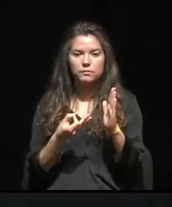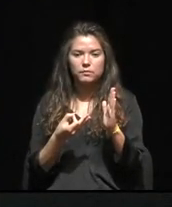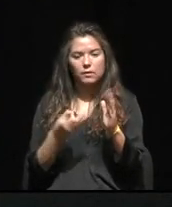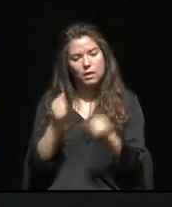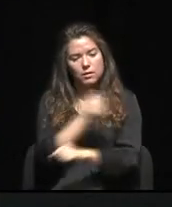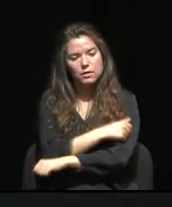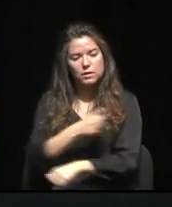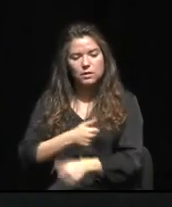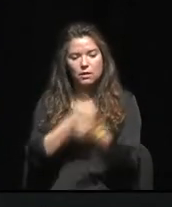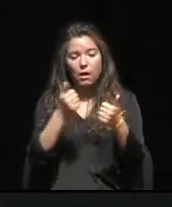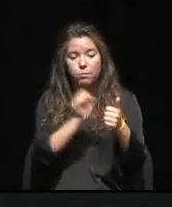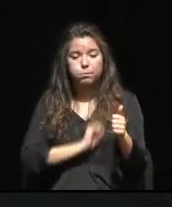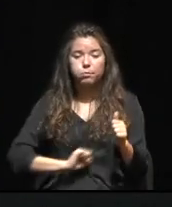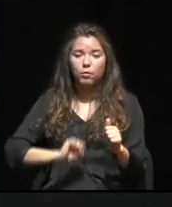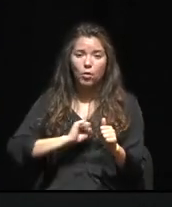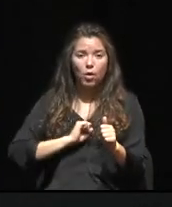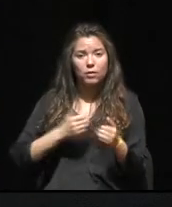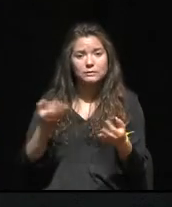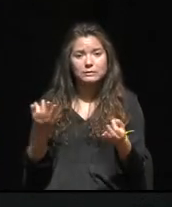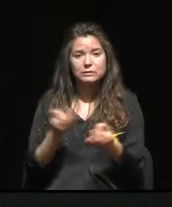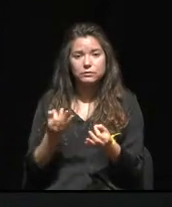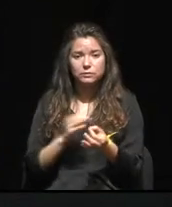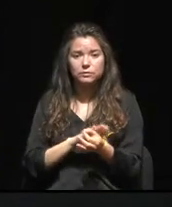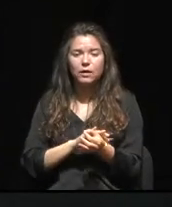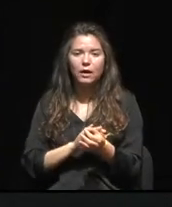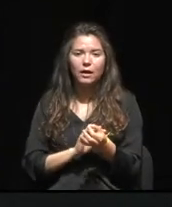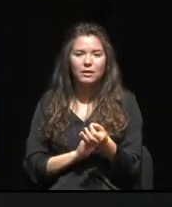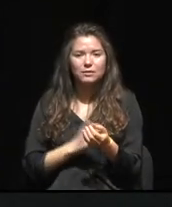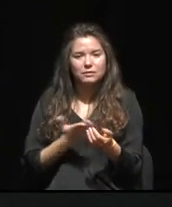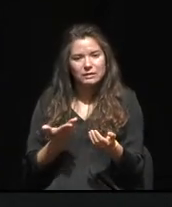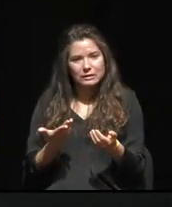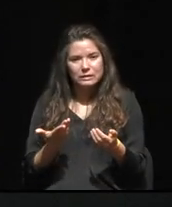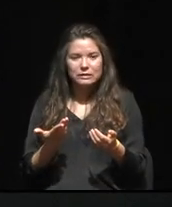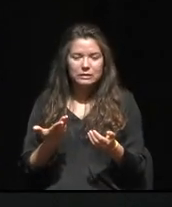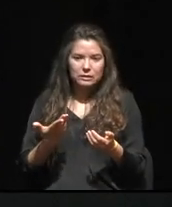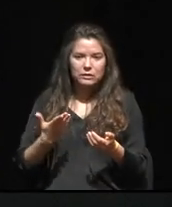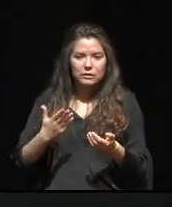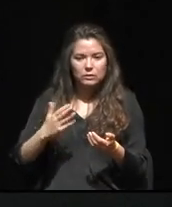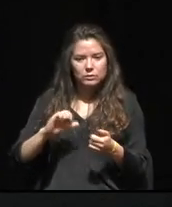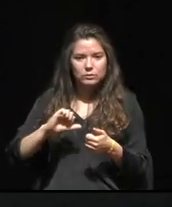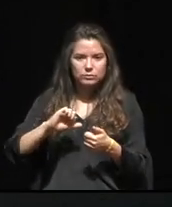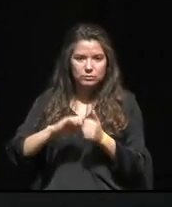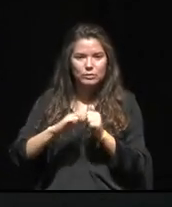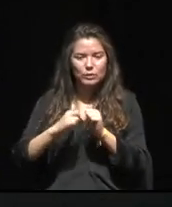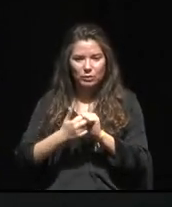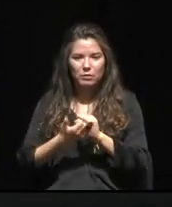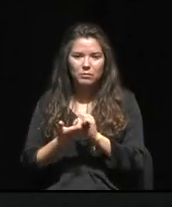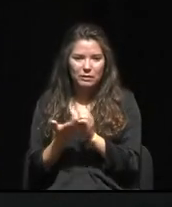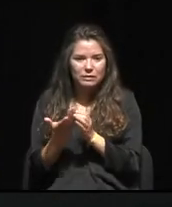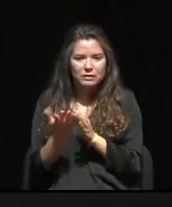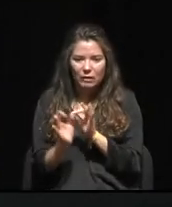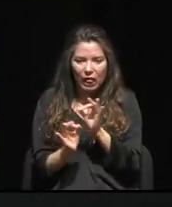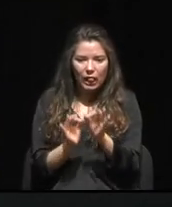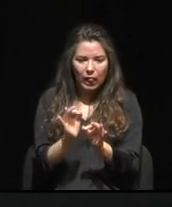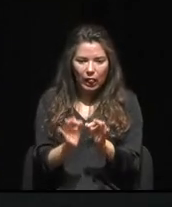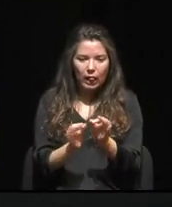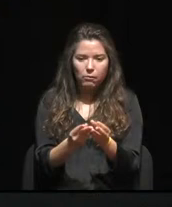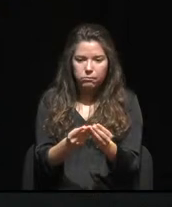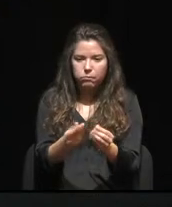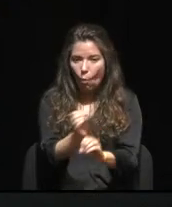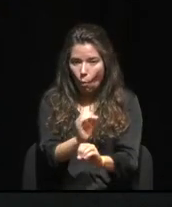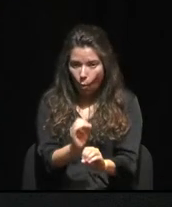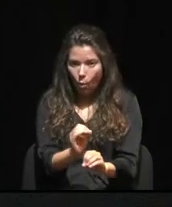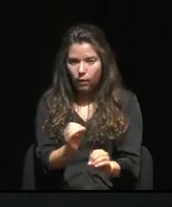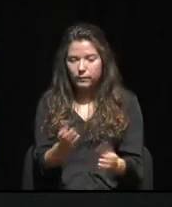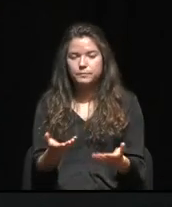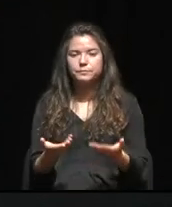nossa cidade e e de facto é uma é uma ferida que tem vindo a ser tardada em ser tratada eh e